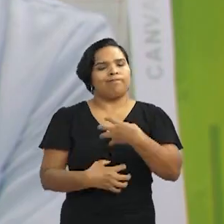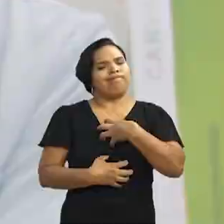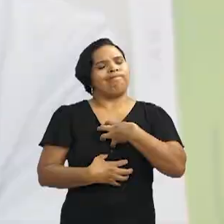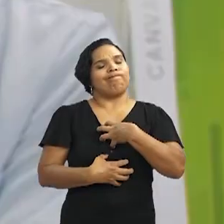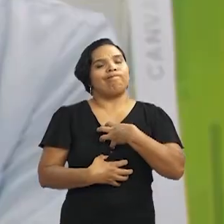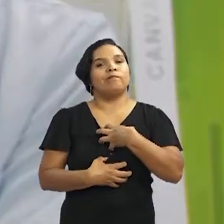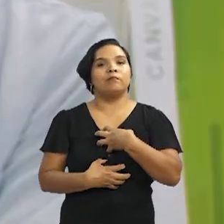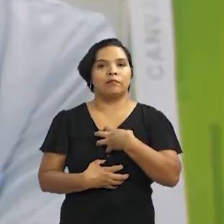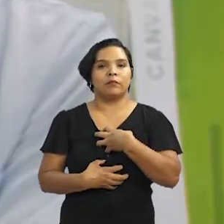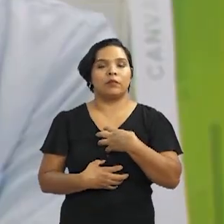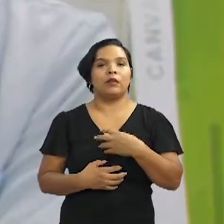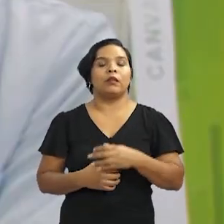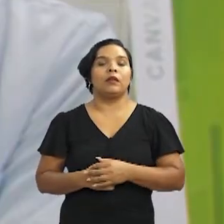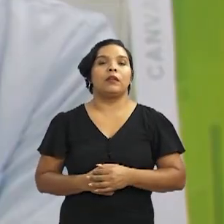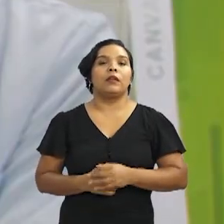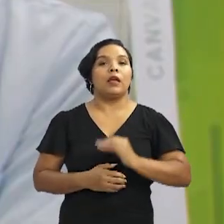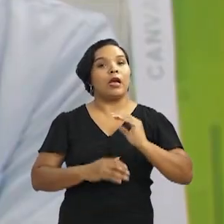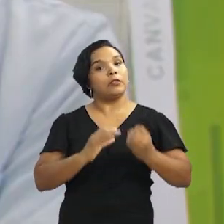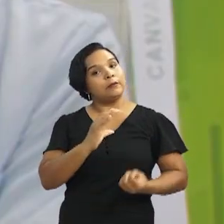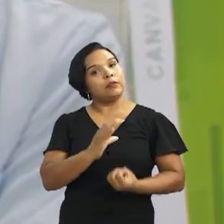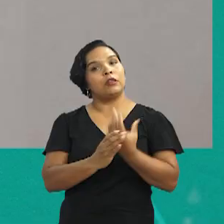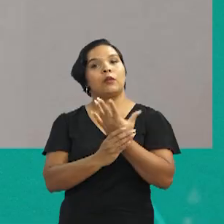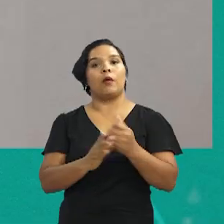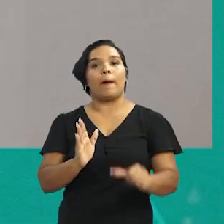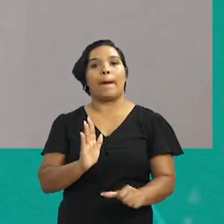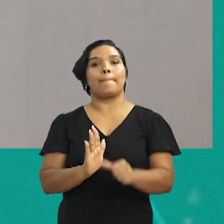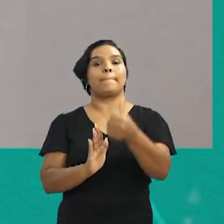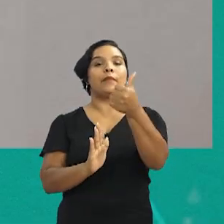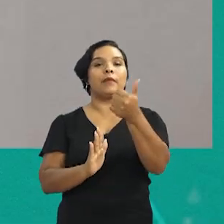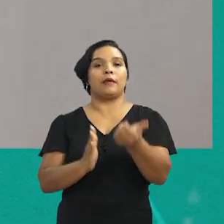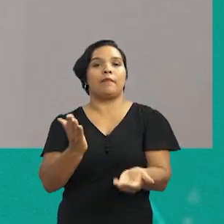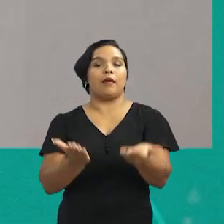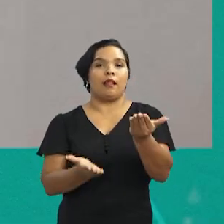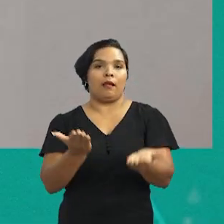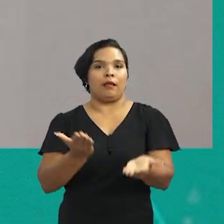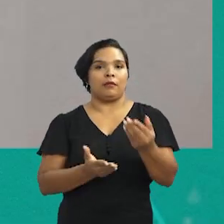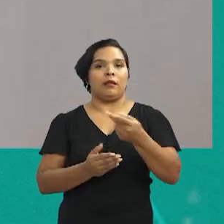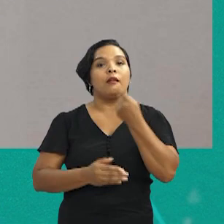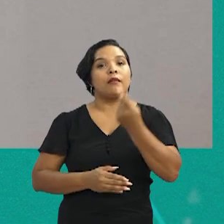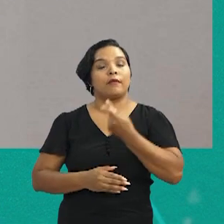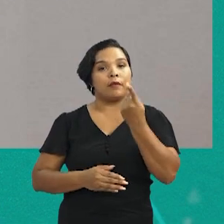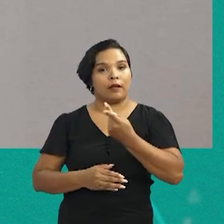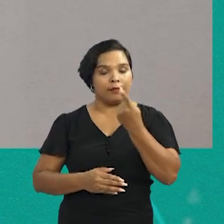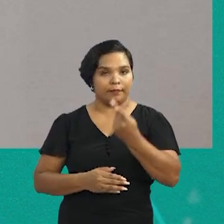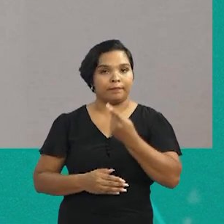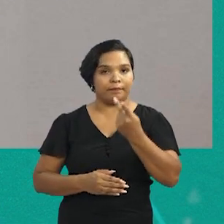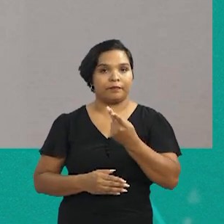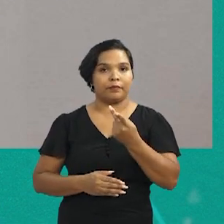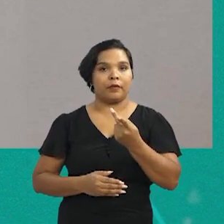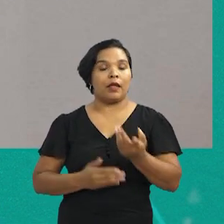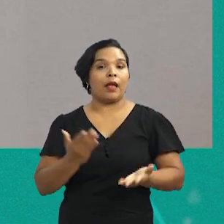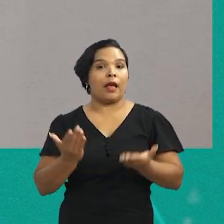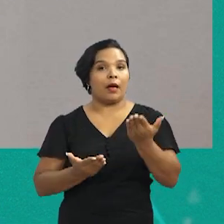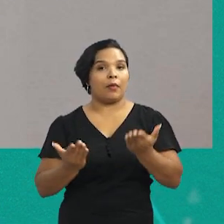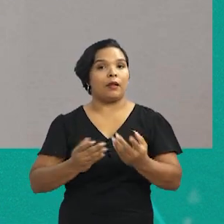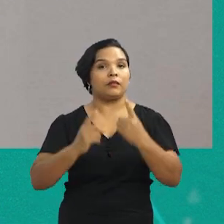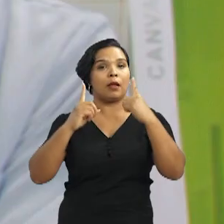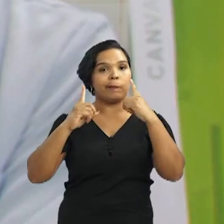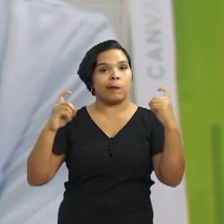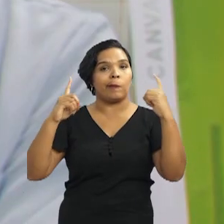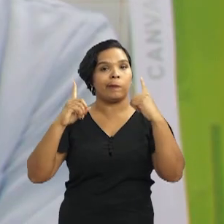conseguia usar. E isso me sensibilizou bastante e a gente desenvolveu a primeira versão da balança.